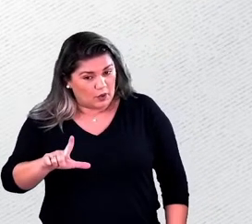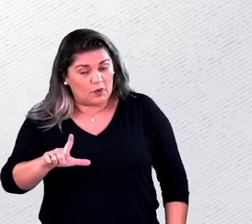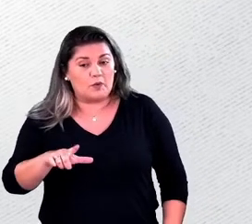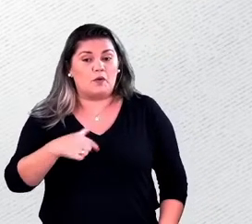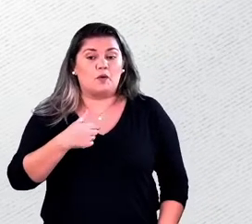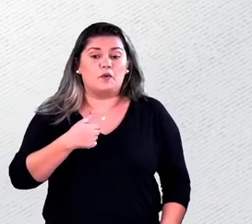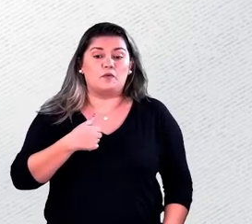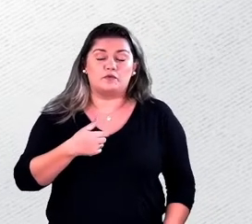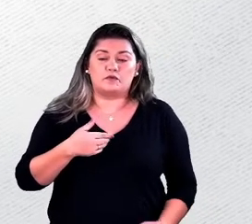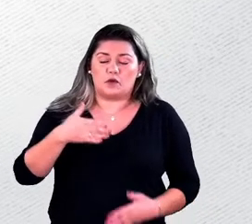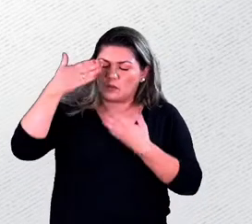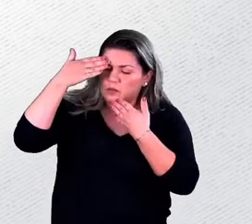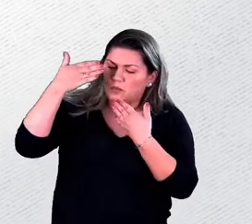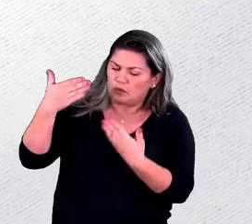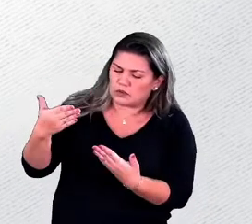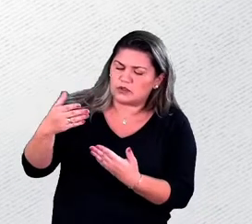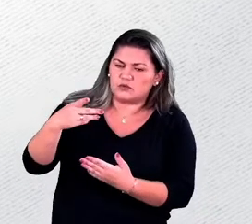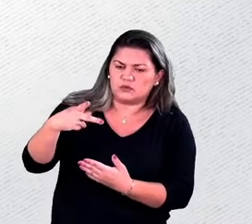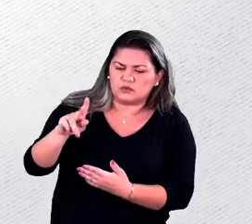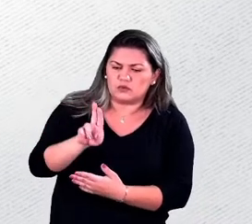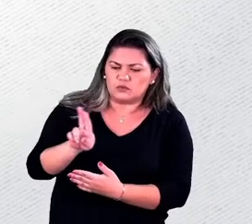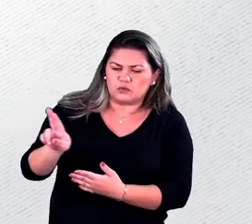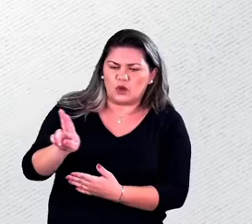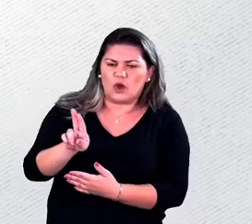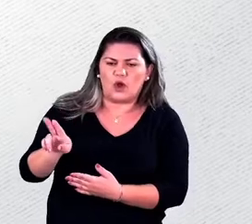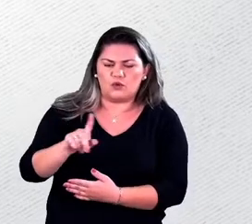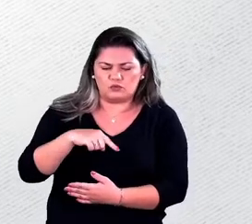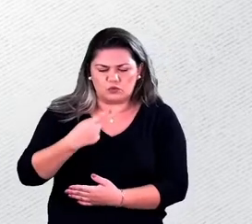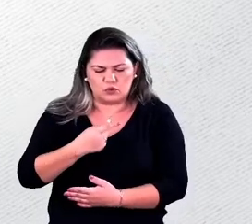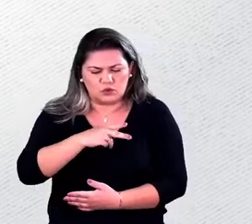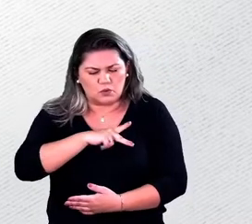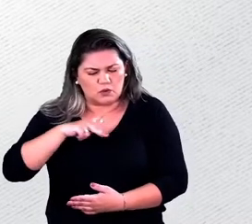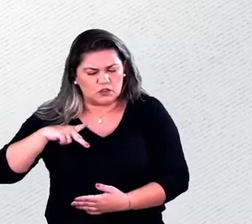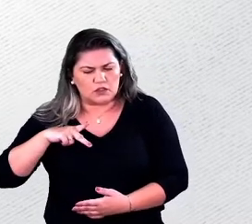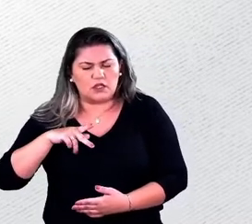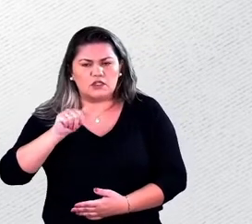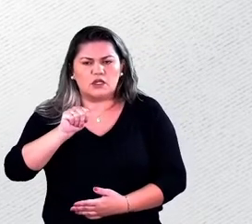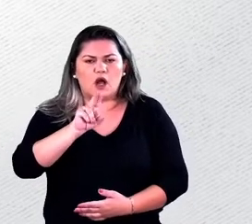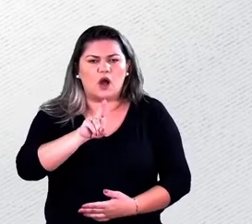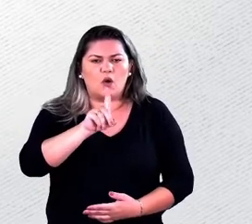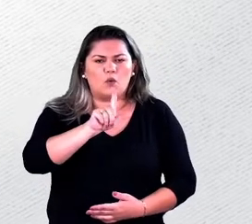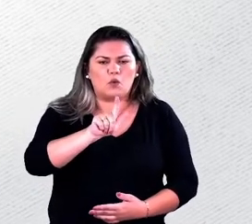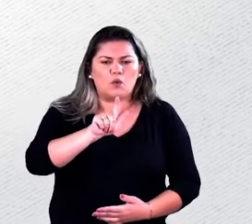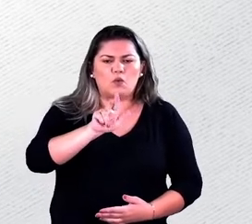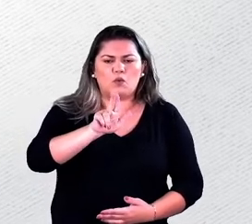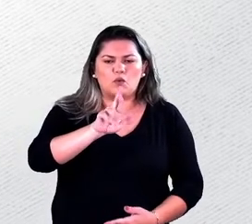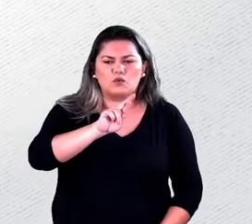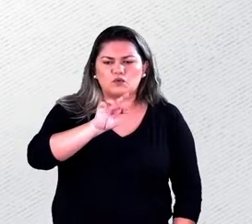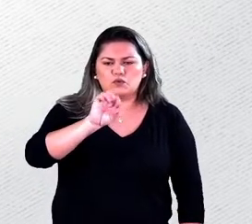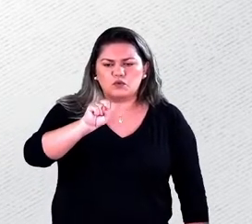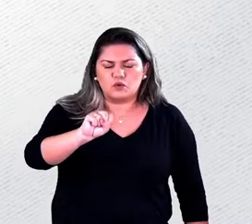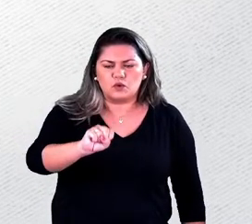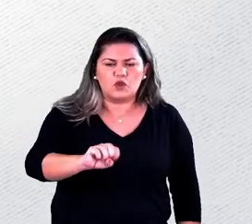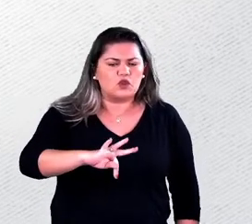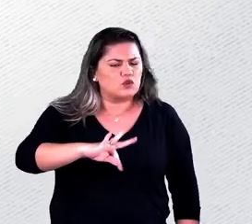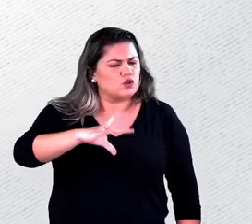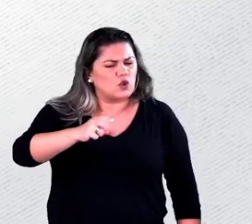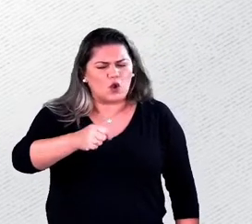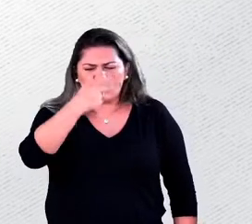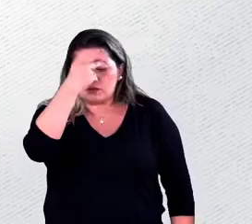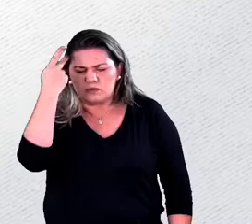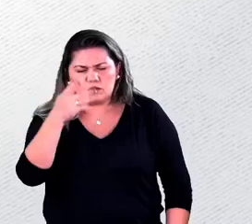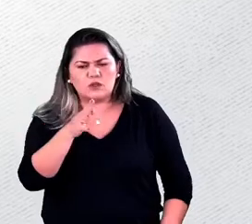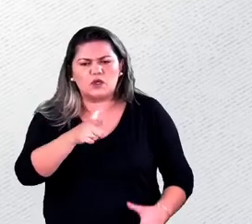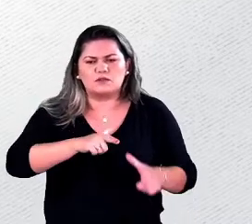permitem seu nome cumprimentar é o nosso Presidente Augusto Aras e todos os membros do Ministério Público assim como